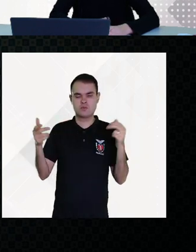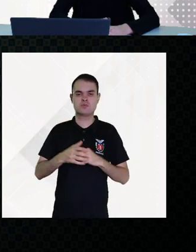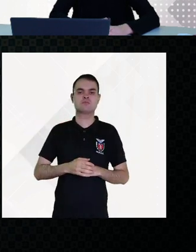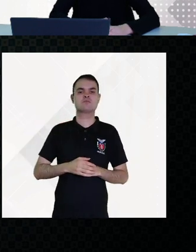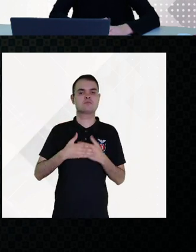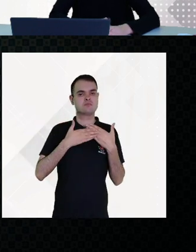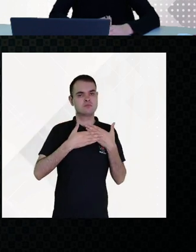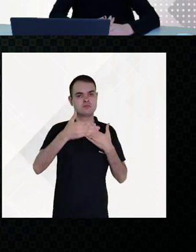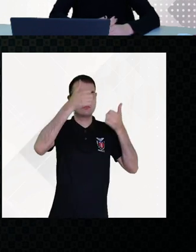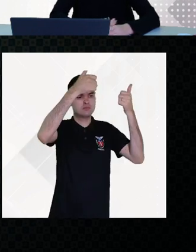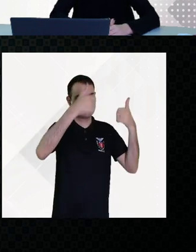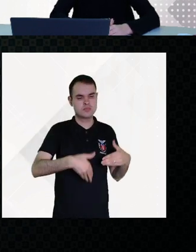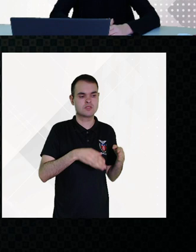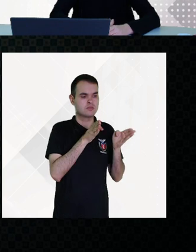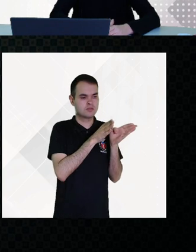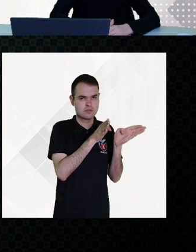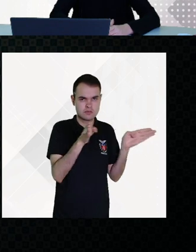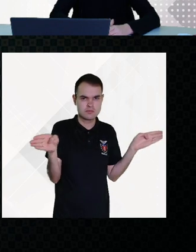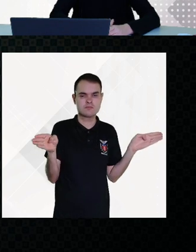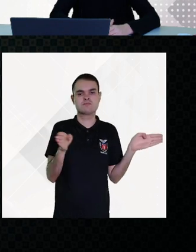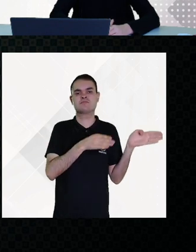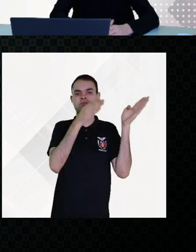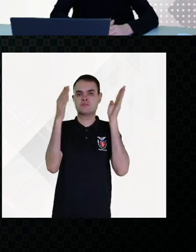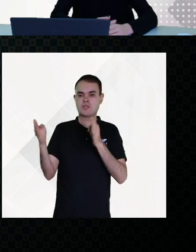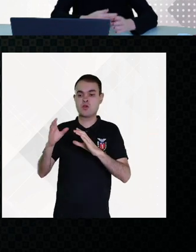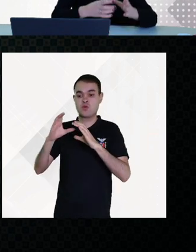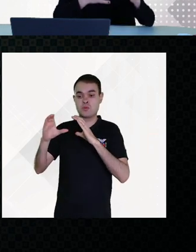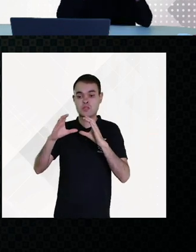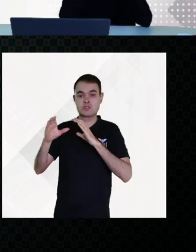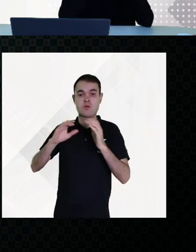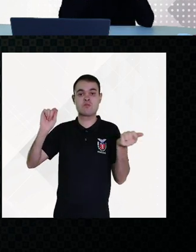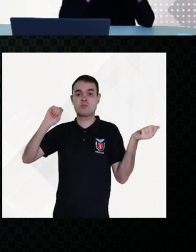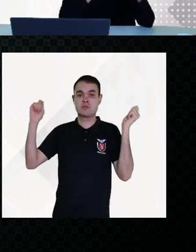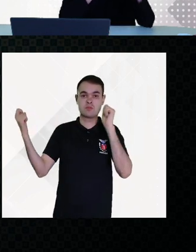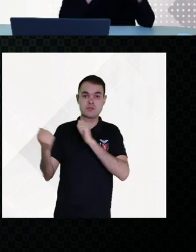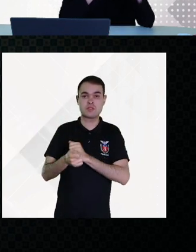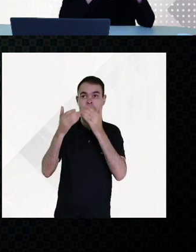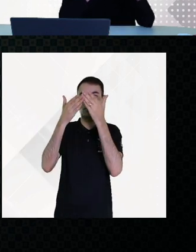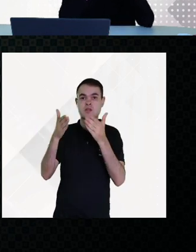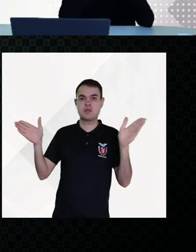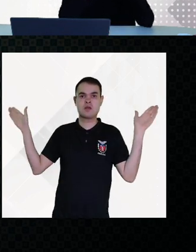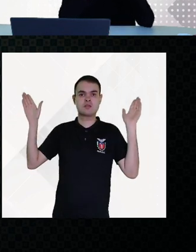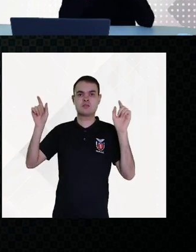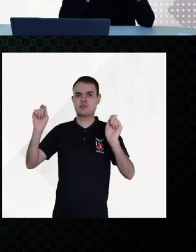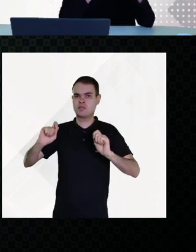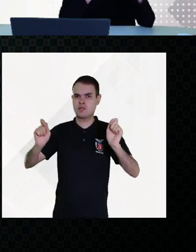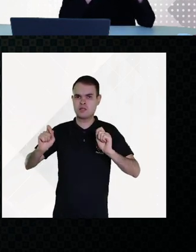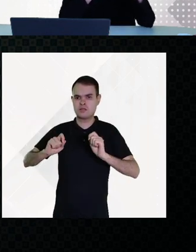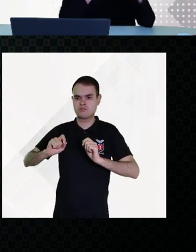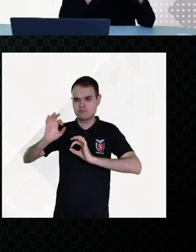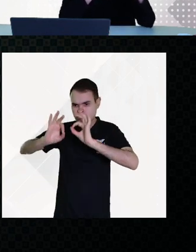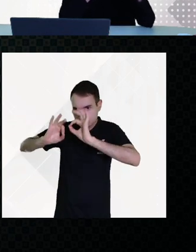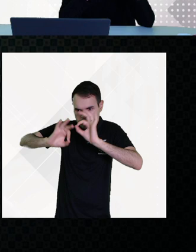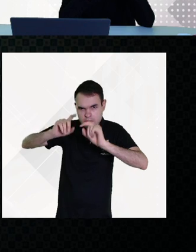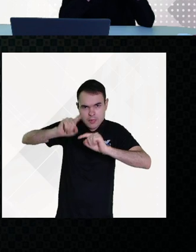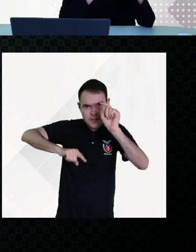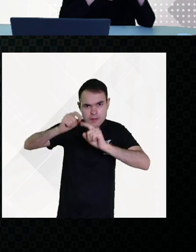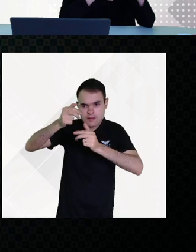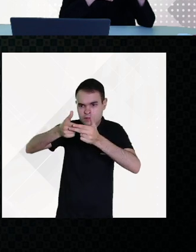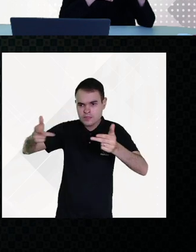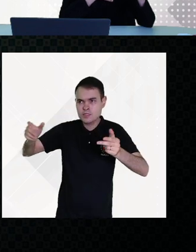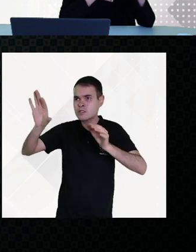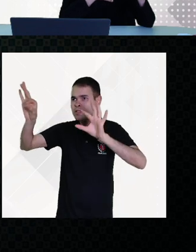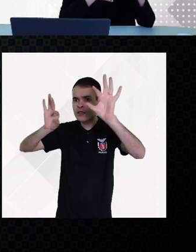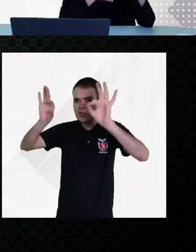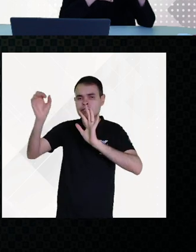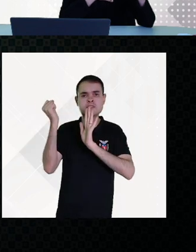de acessibilidade, de comunicação alternativa ampliada, desde uma prancha simples que a gente pode fazer na escola, escolher símbolos